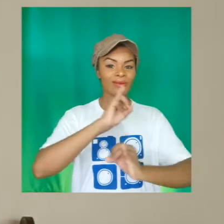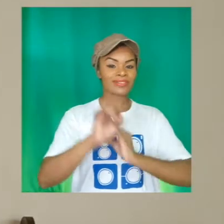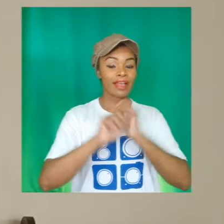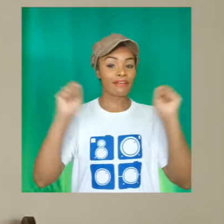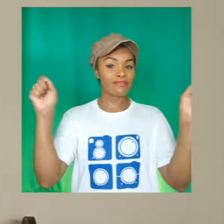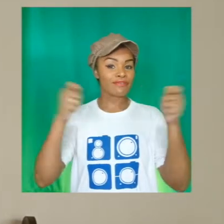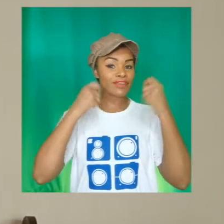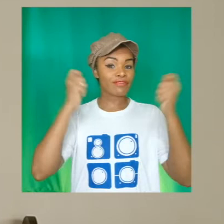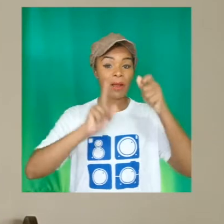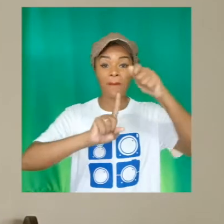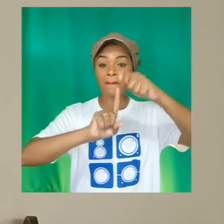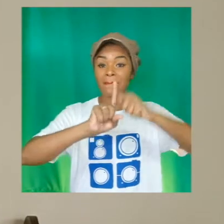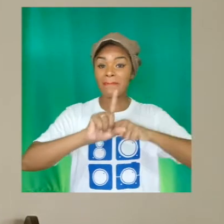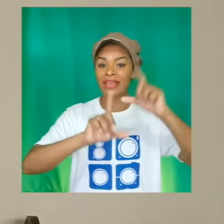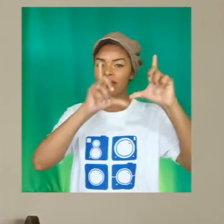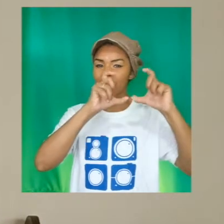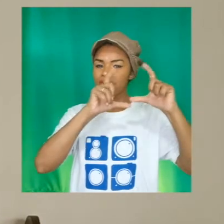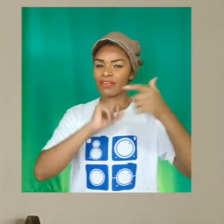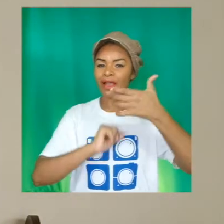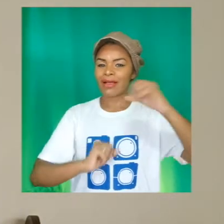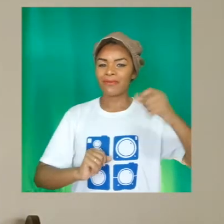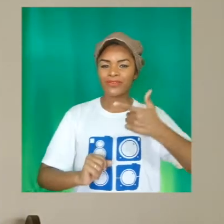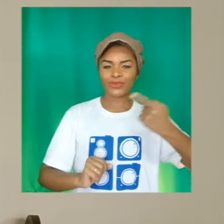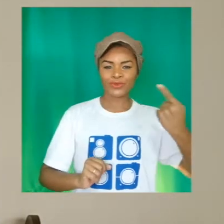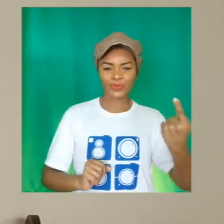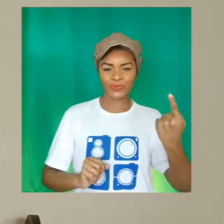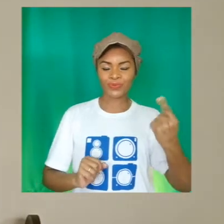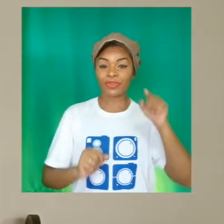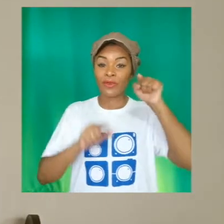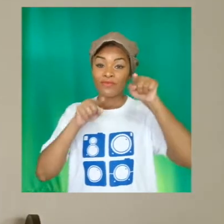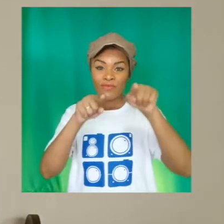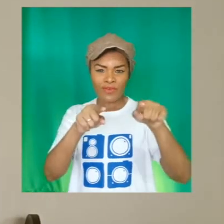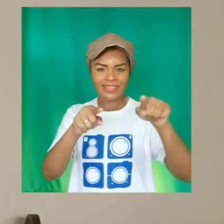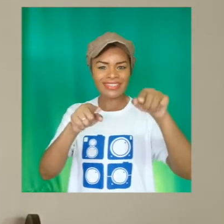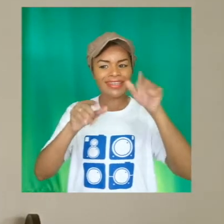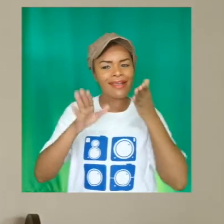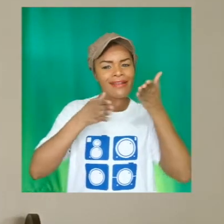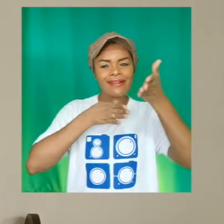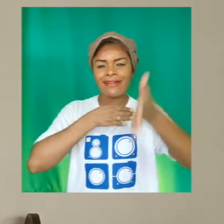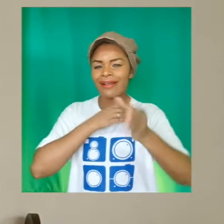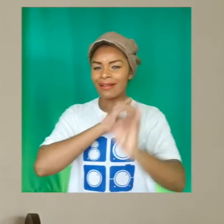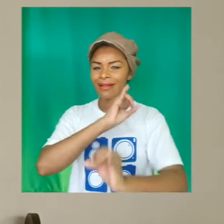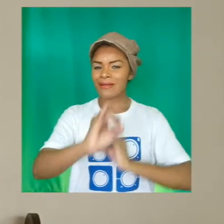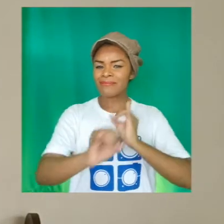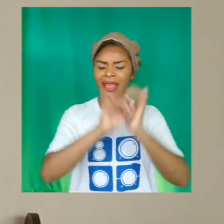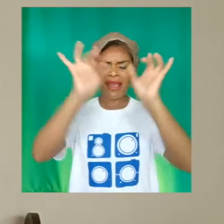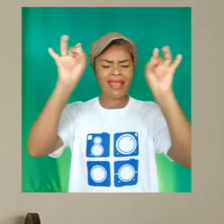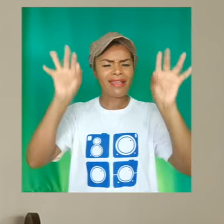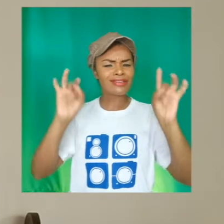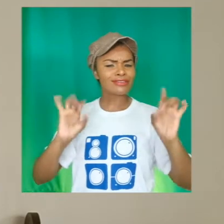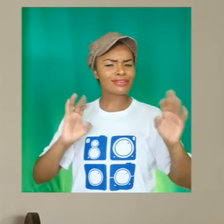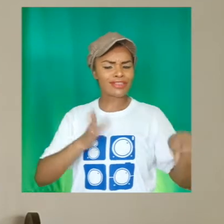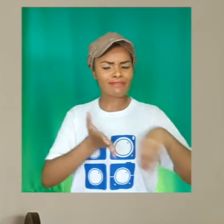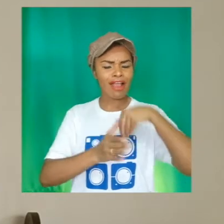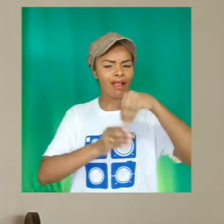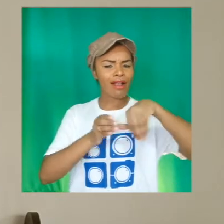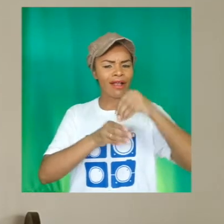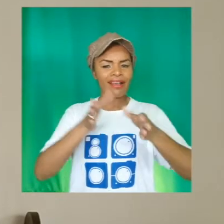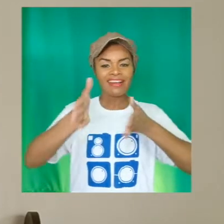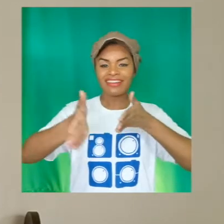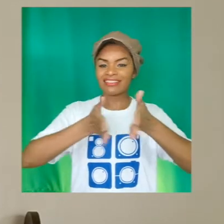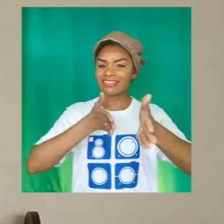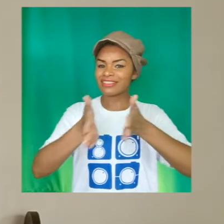bem-vindos ao site do Festival Mês da Fotografia 2021. Você está acessando a página exclusiva